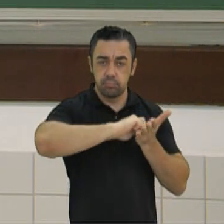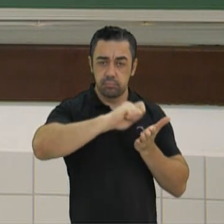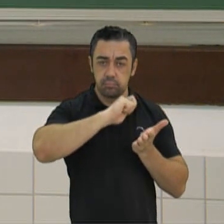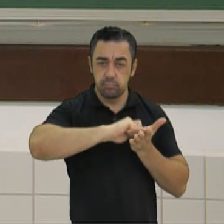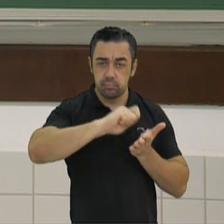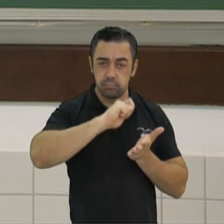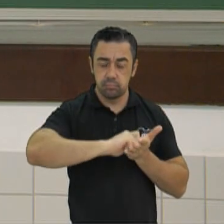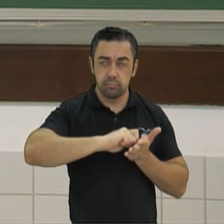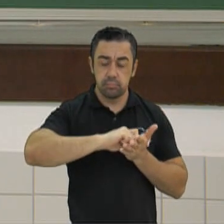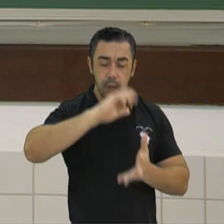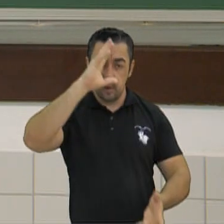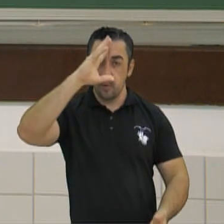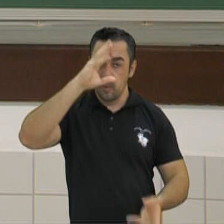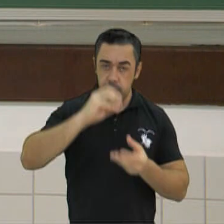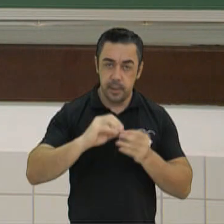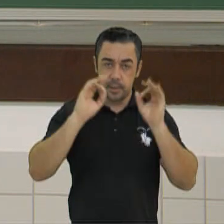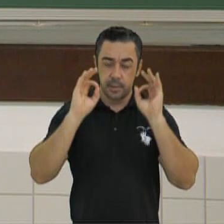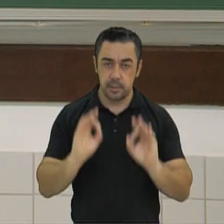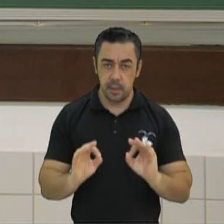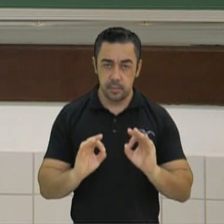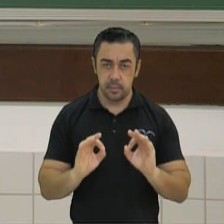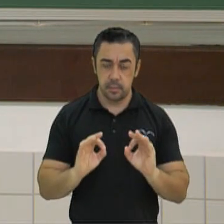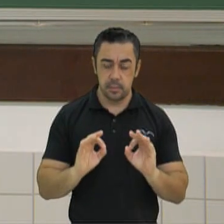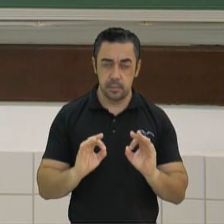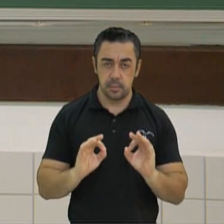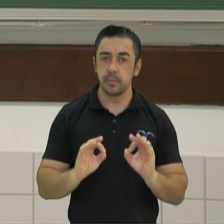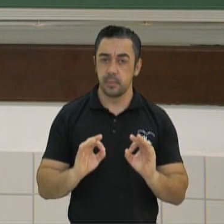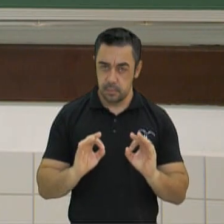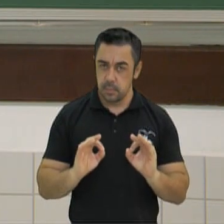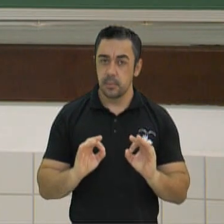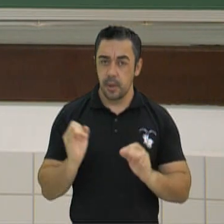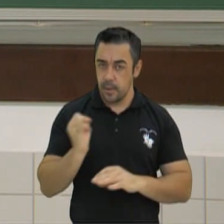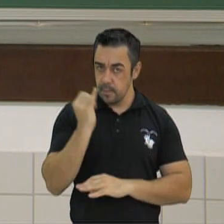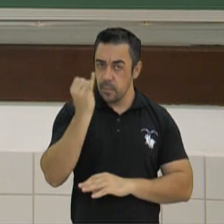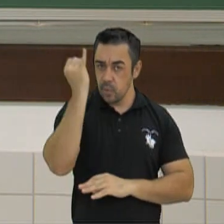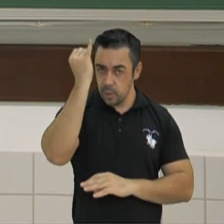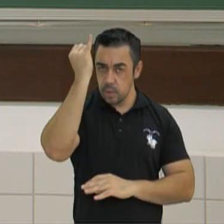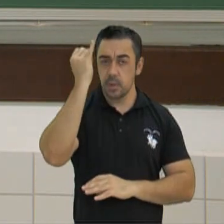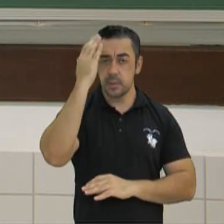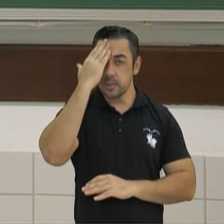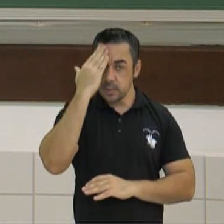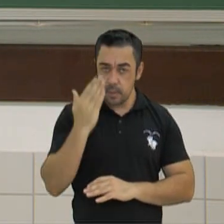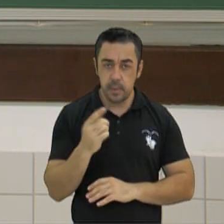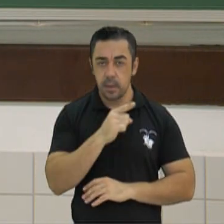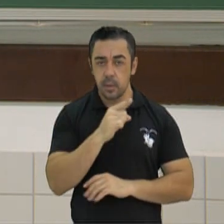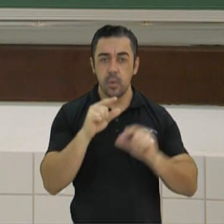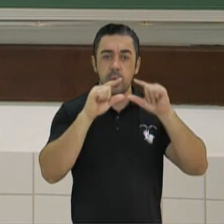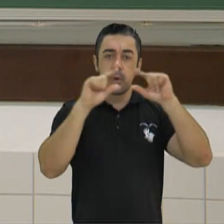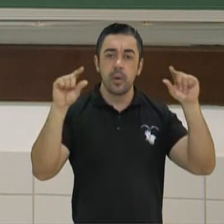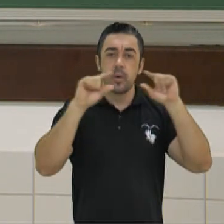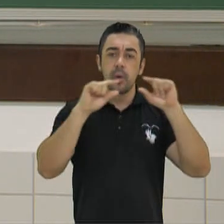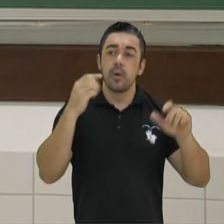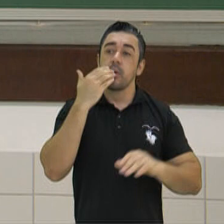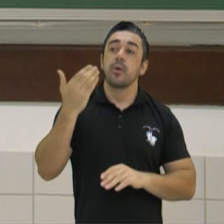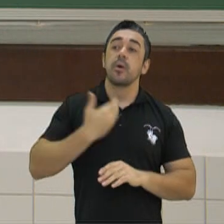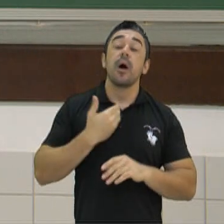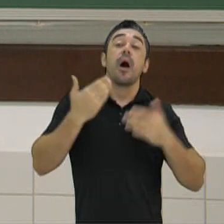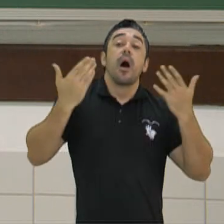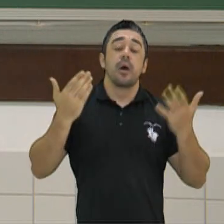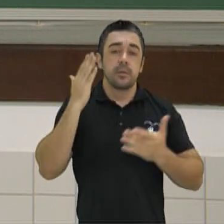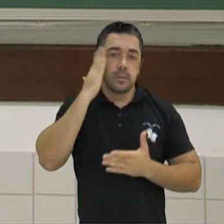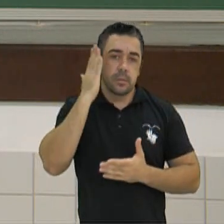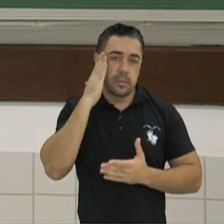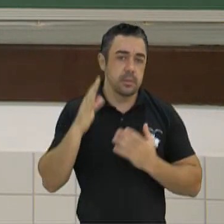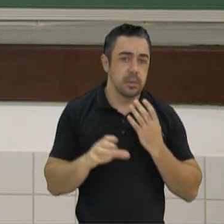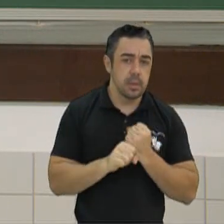para interpretar o enunciado. Isso é muito importante, tá? A interpretação. É assim que você consegue ver qual